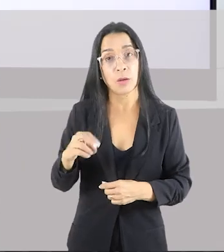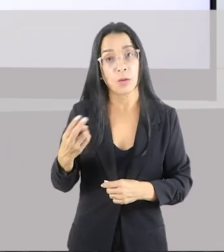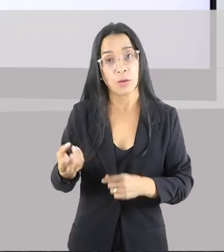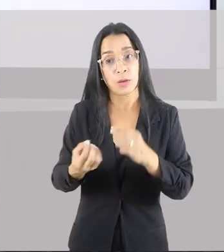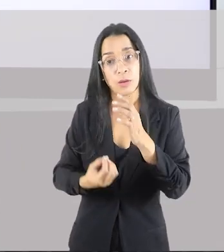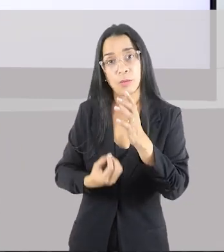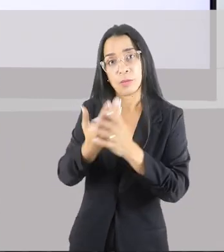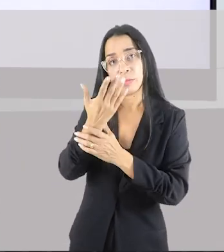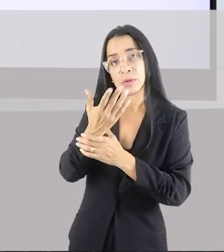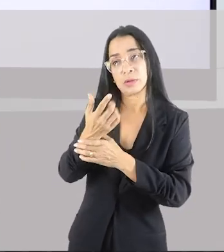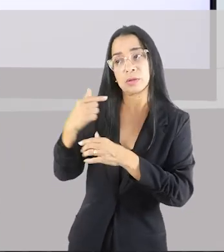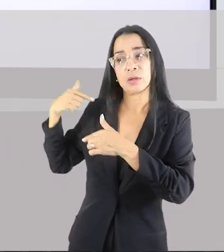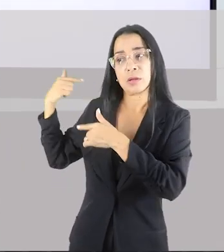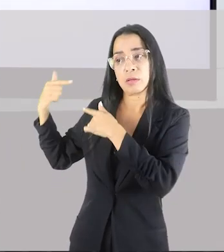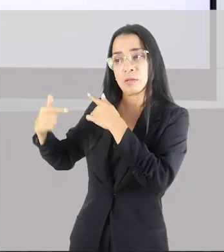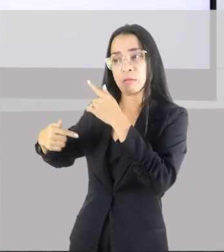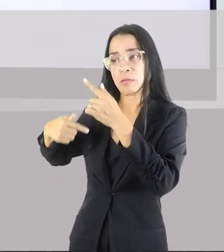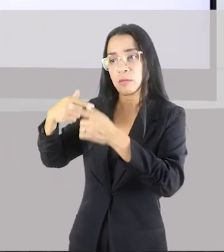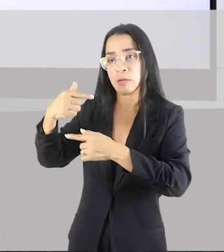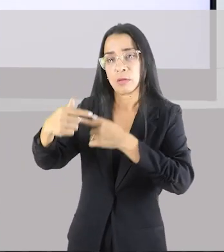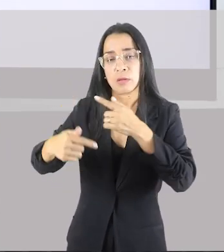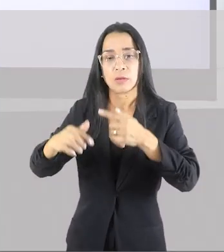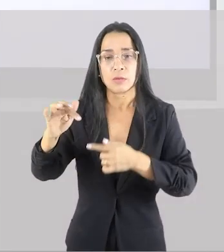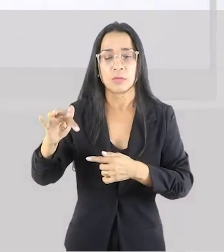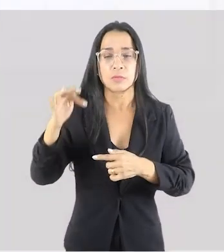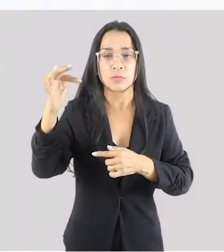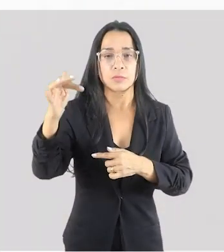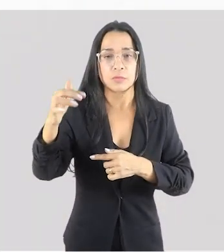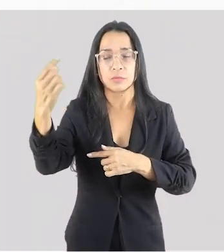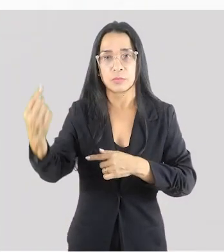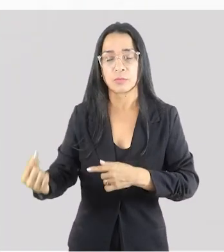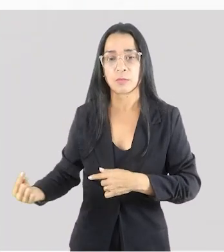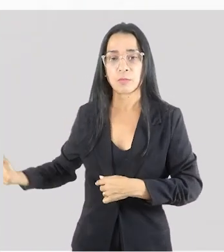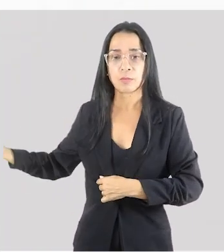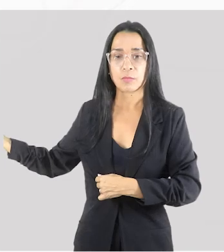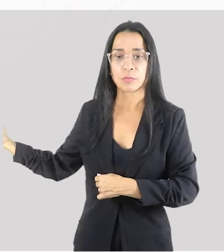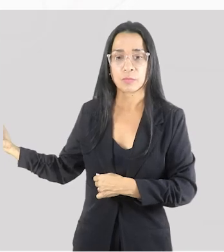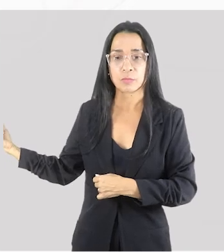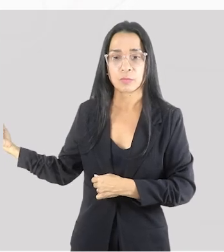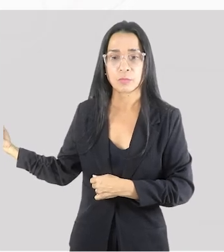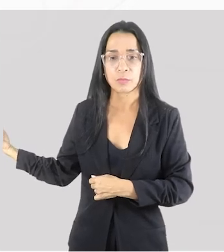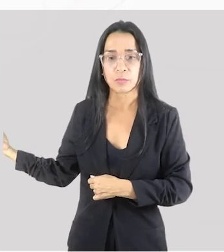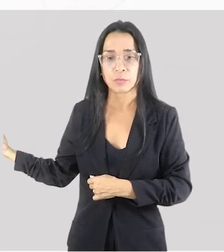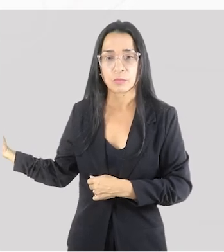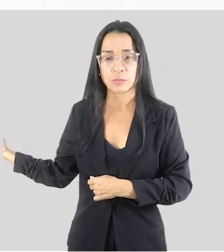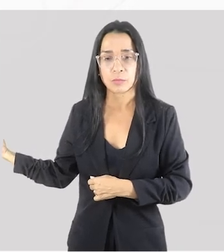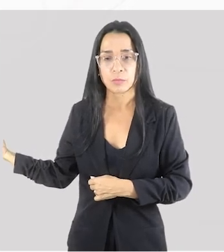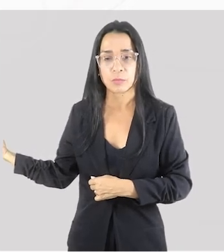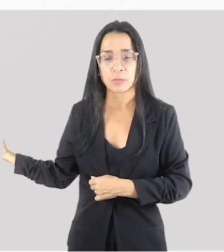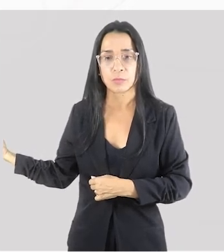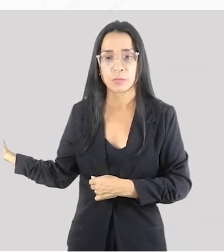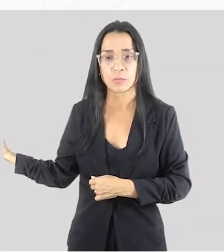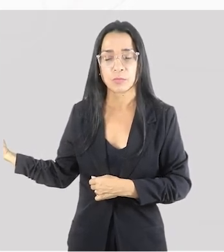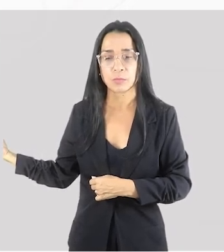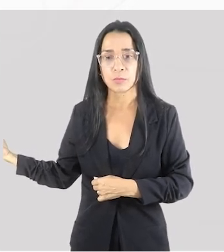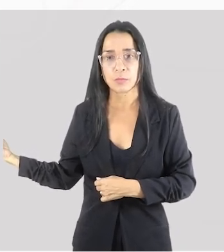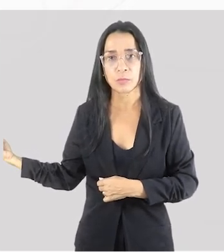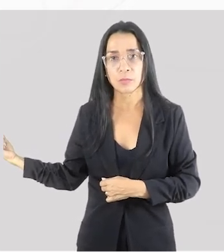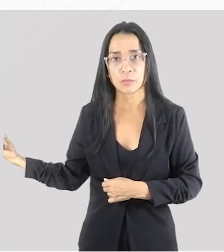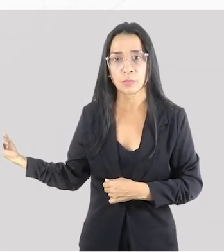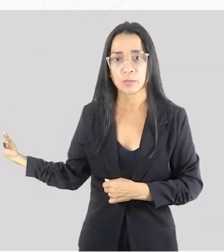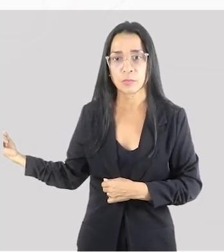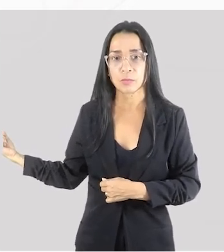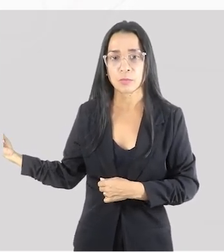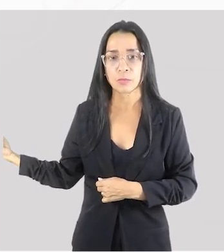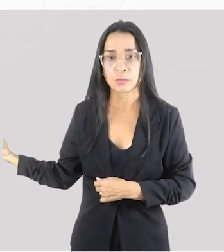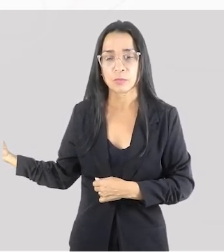aparecer ali nas gerações futuras, tá? O efeito da radiação será mais duradouro e será mais provável